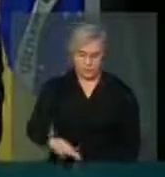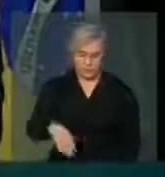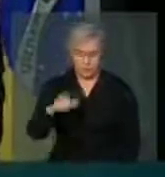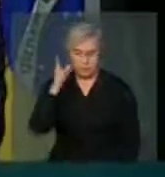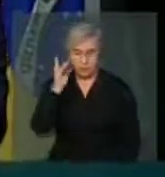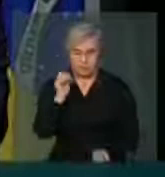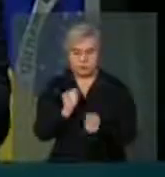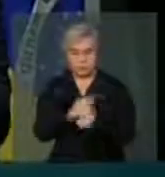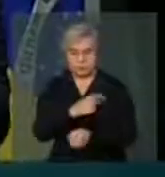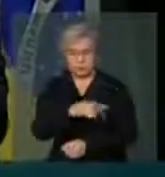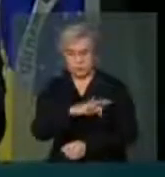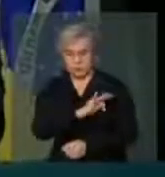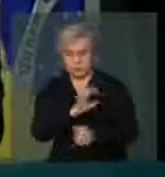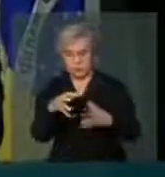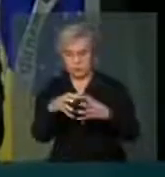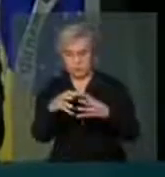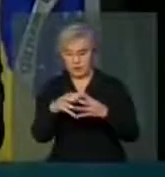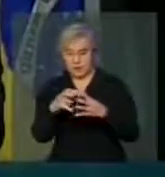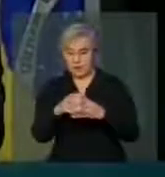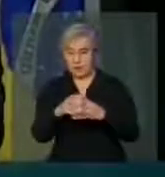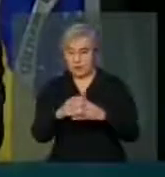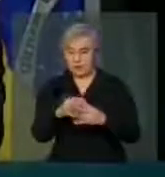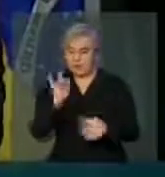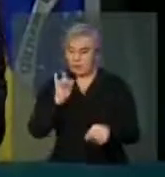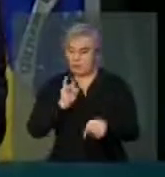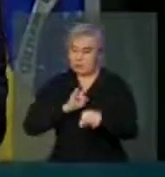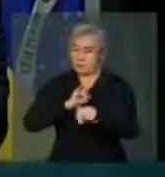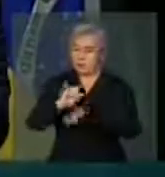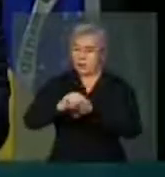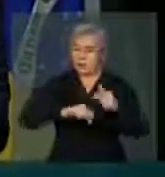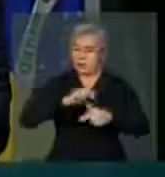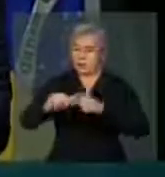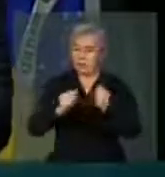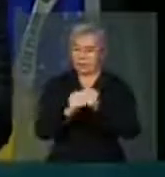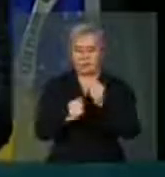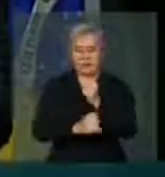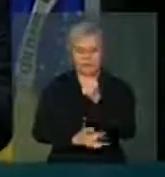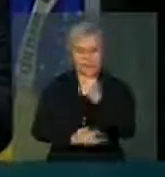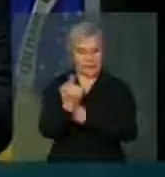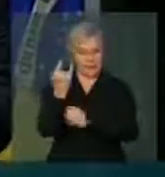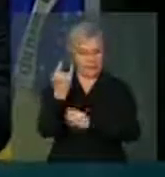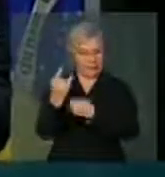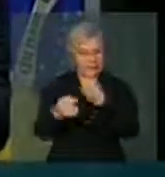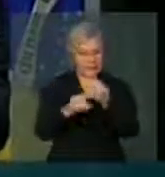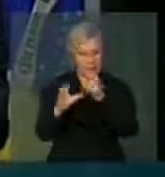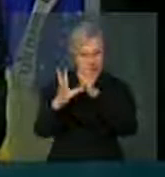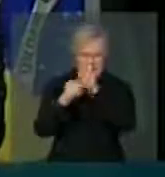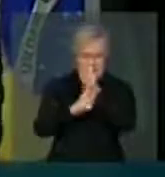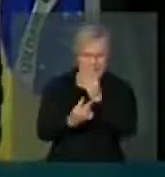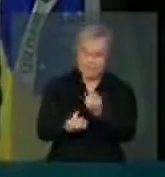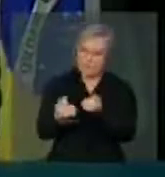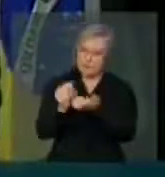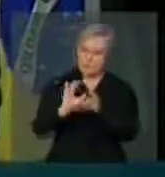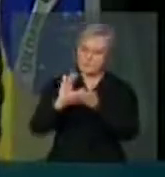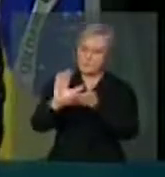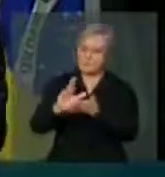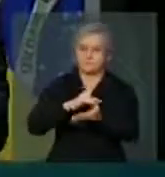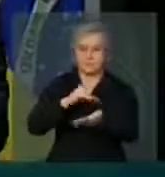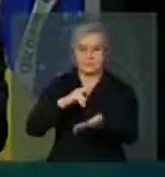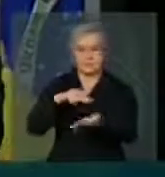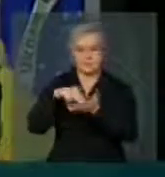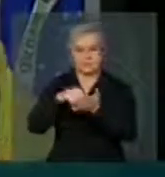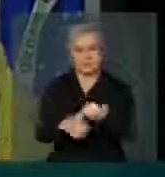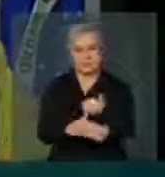seus aliados traíram os trabalhadores, furtando benefícios concedidos e assegurados